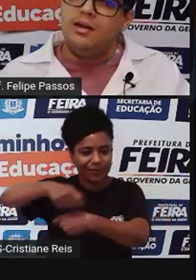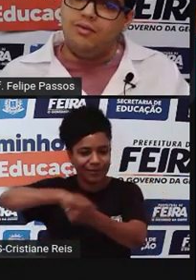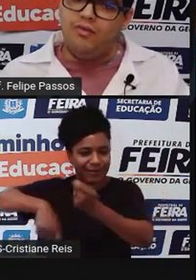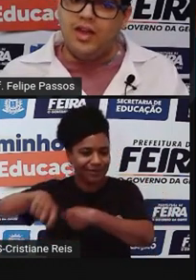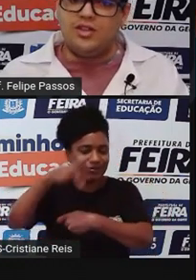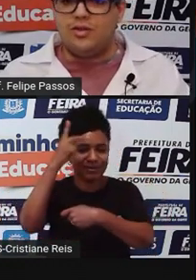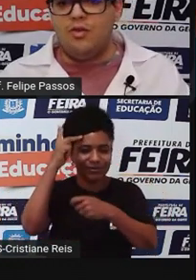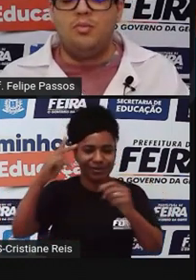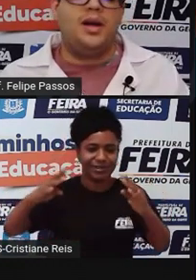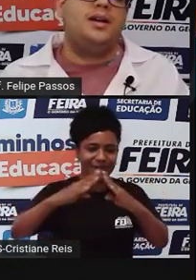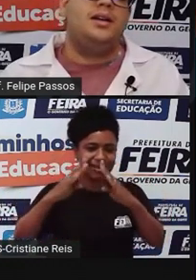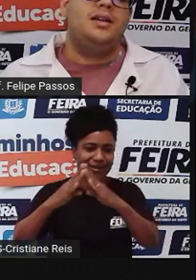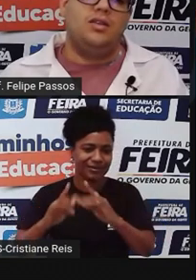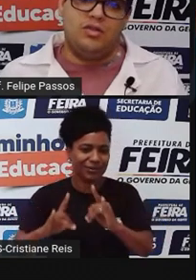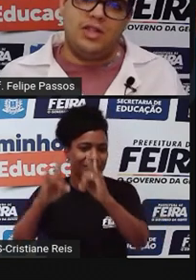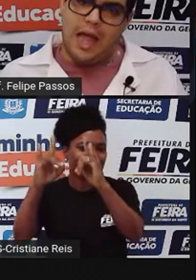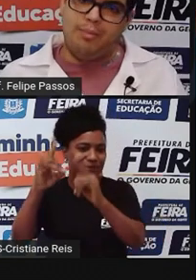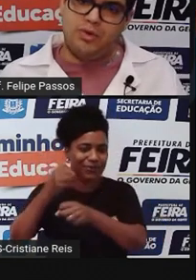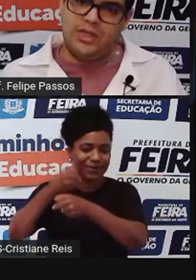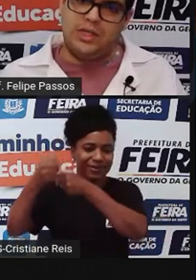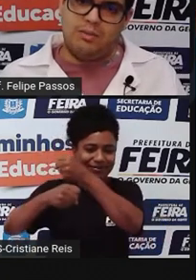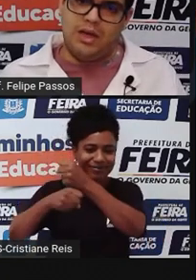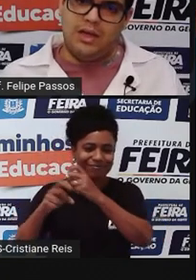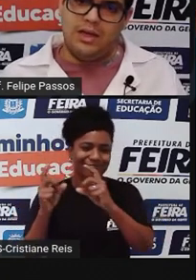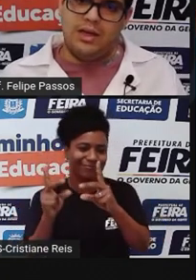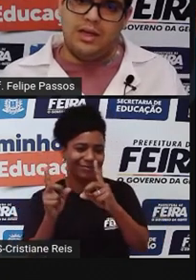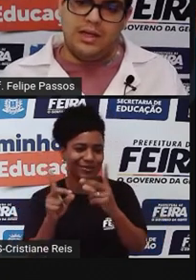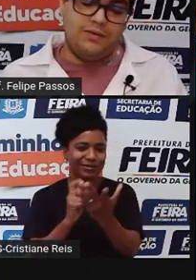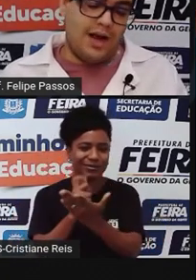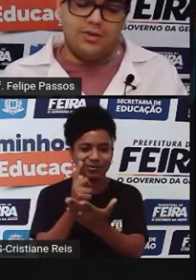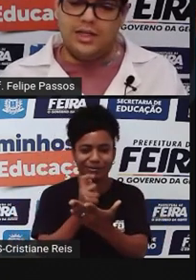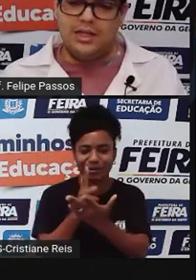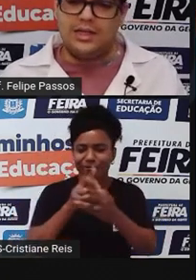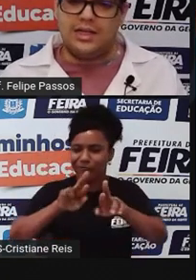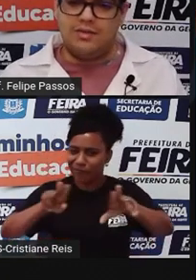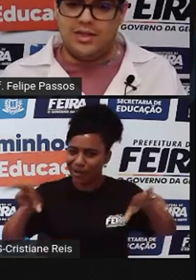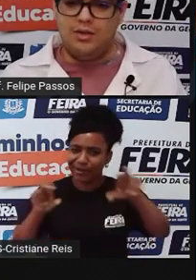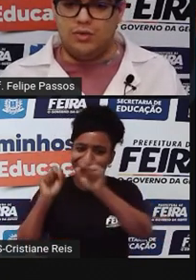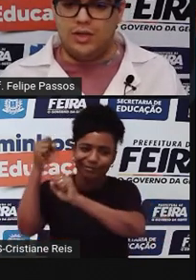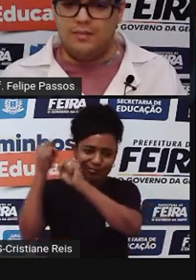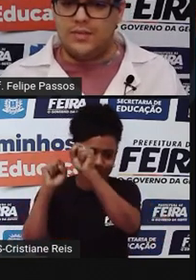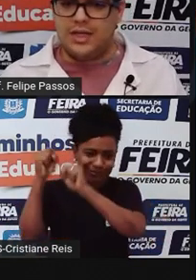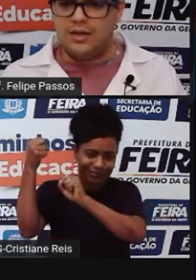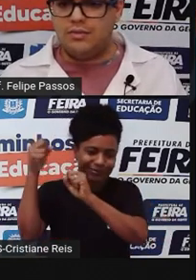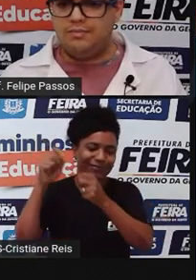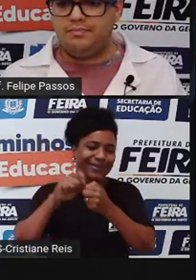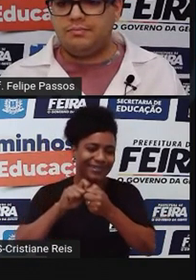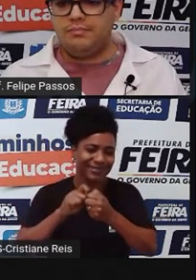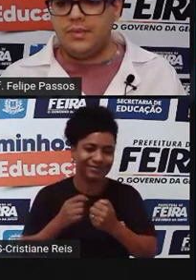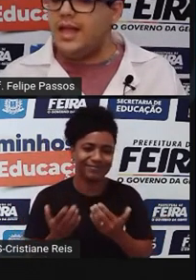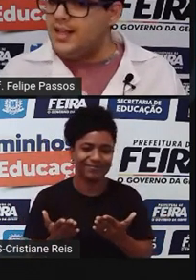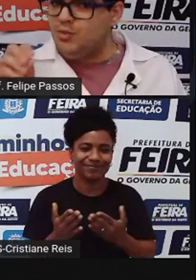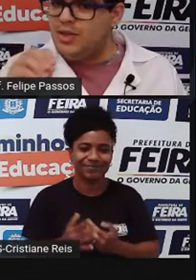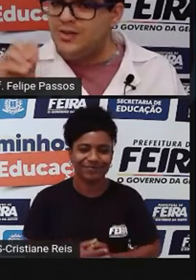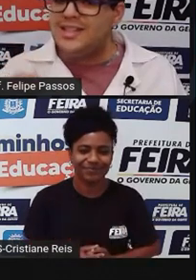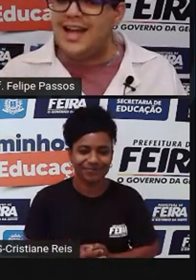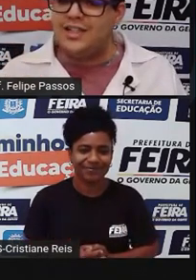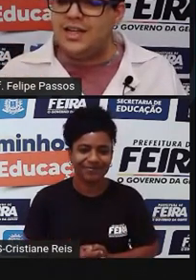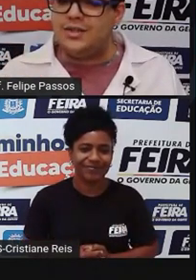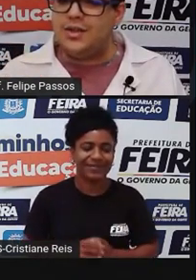mora vende compra e onde é produzido também vários itens através da indústria certo